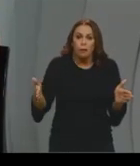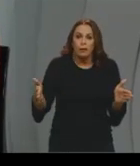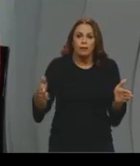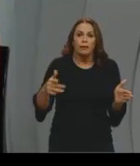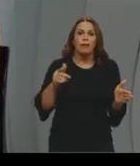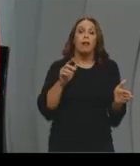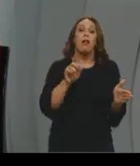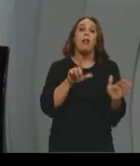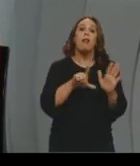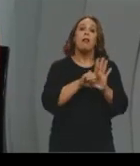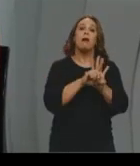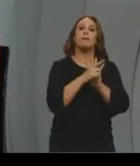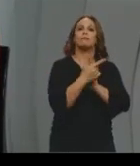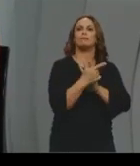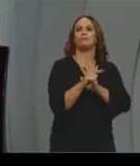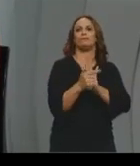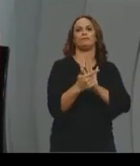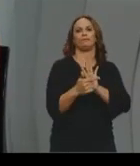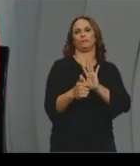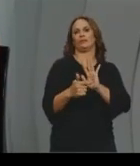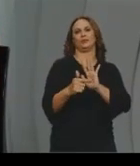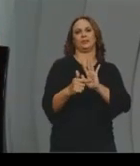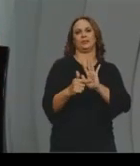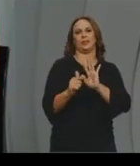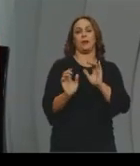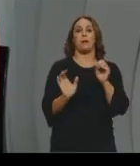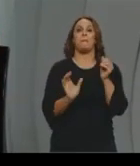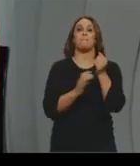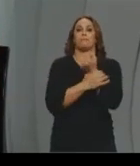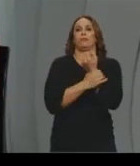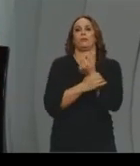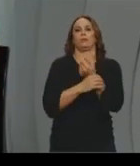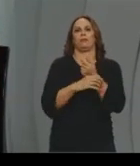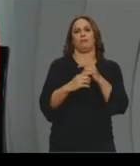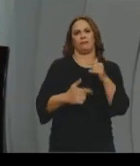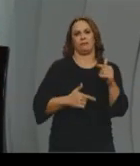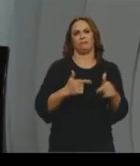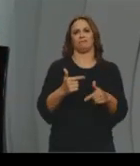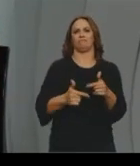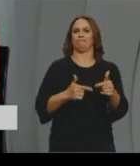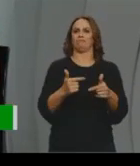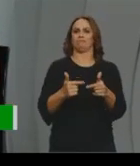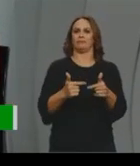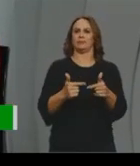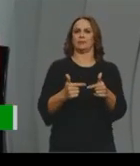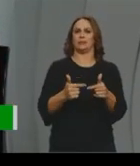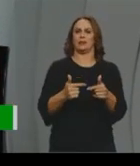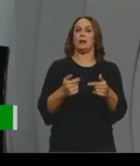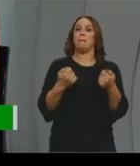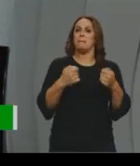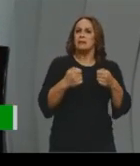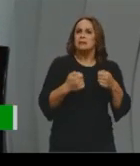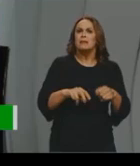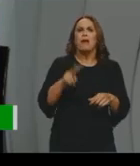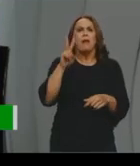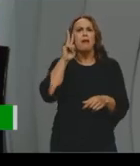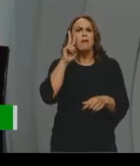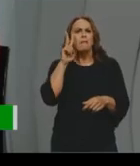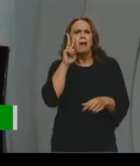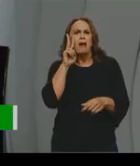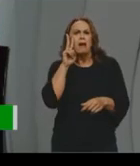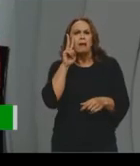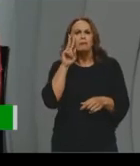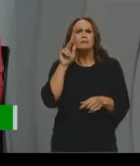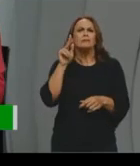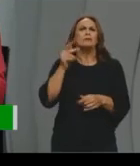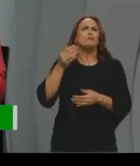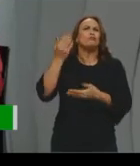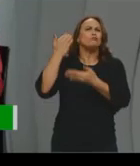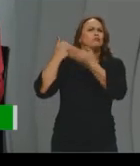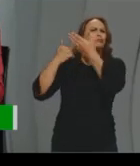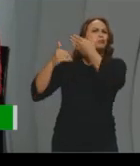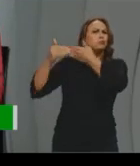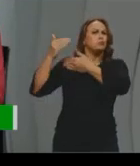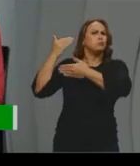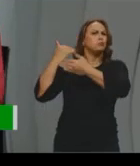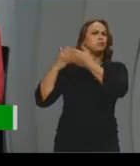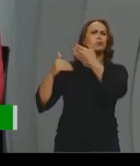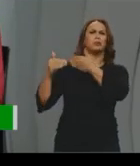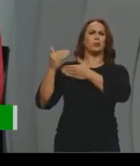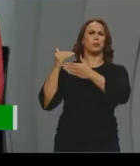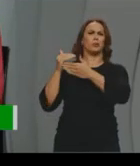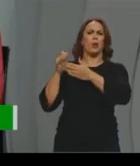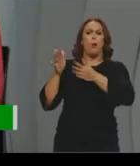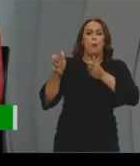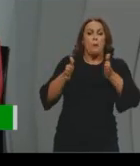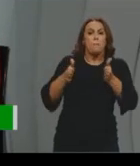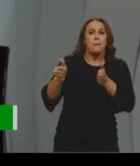trabalhador. Se nós voltarmos a um passado, né, voltar um pouco mais na história, a gente lembrar aí do período da